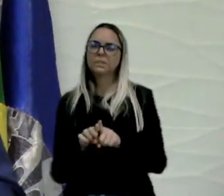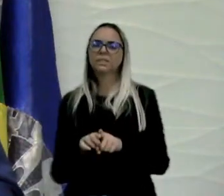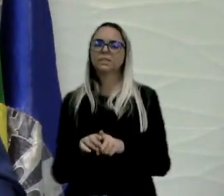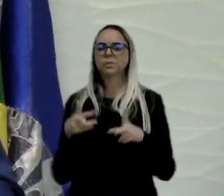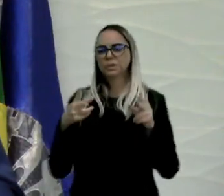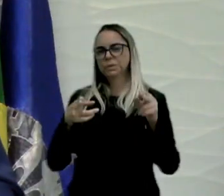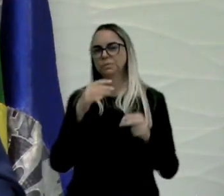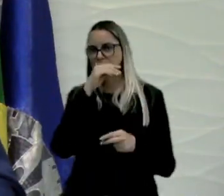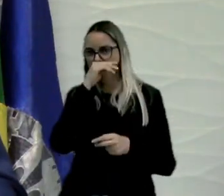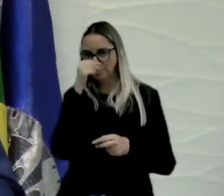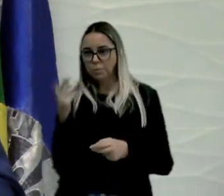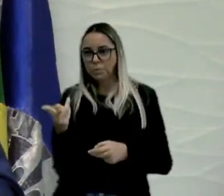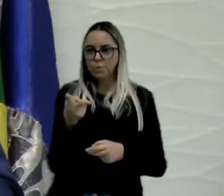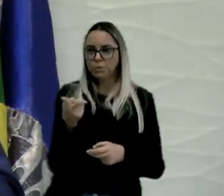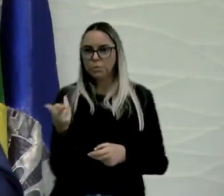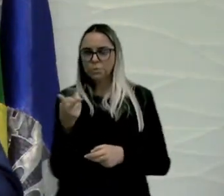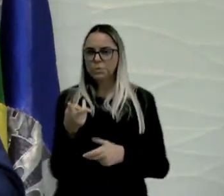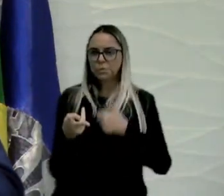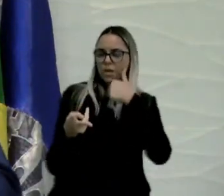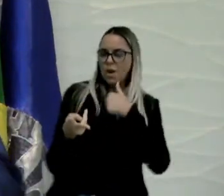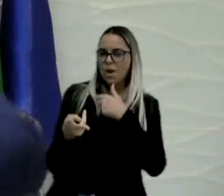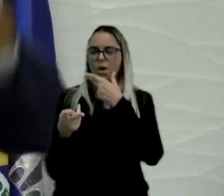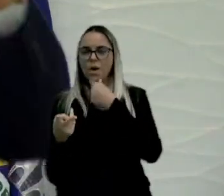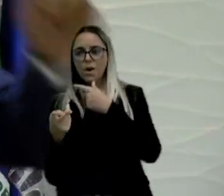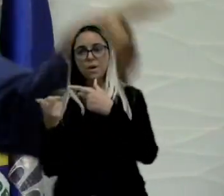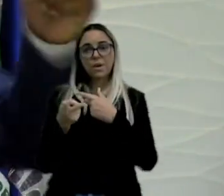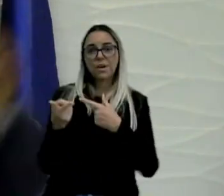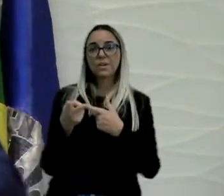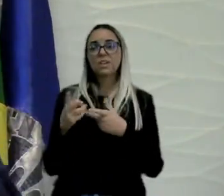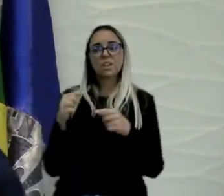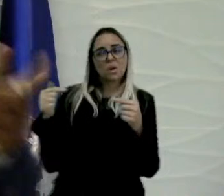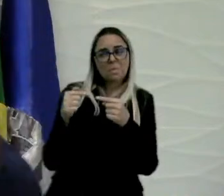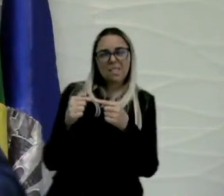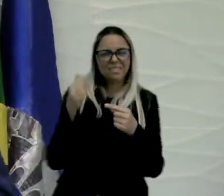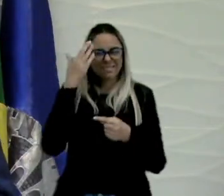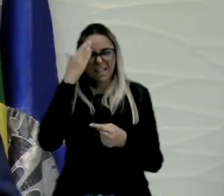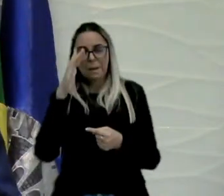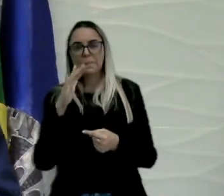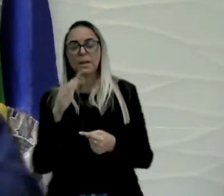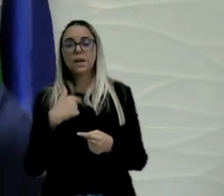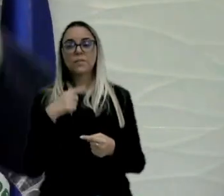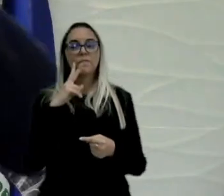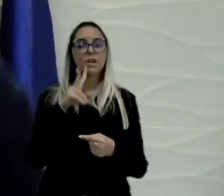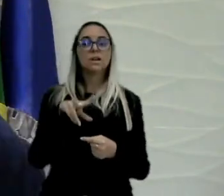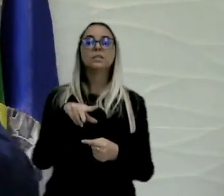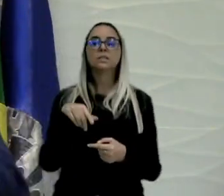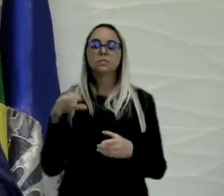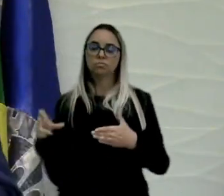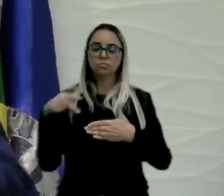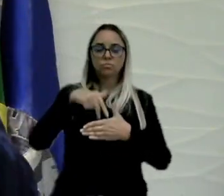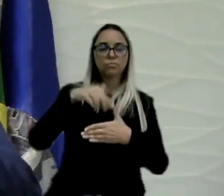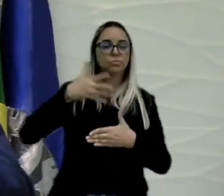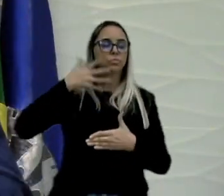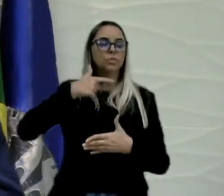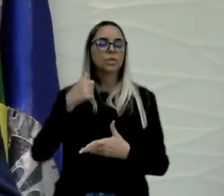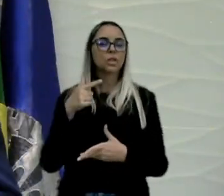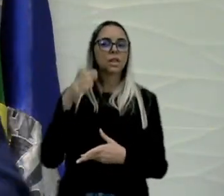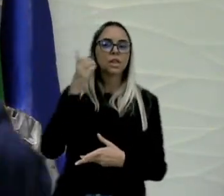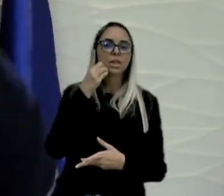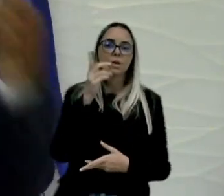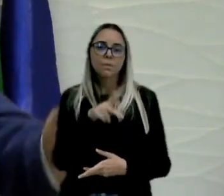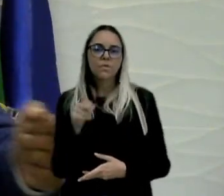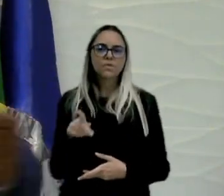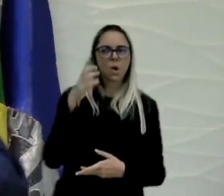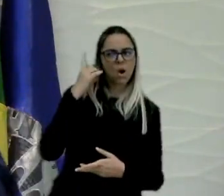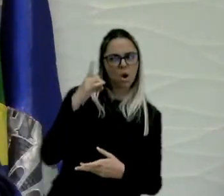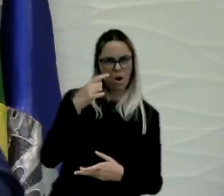o que é que eles pensam O que é que eles combin aí eu vejo aqui esse Vereador Diogo desorientado doido